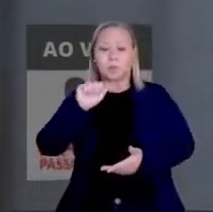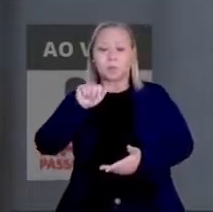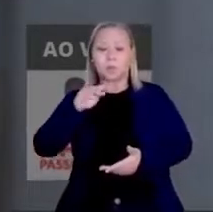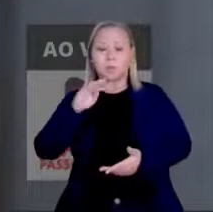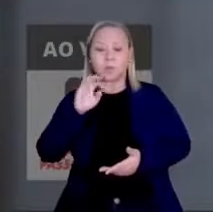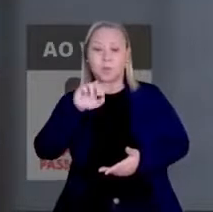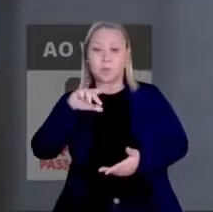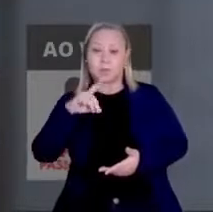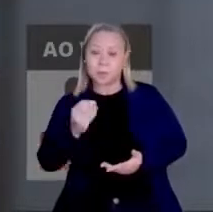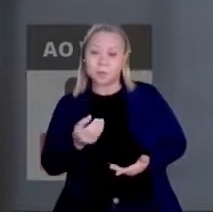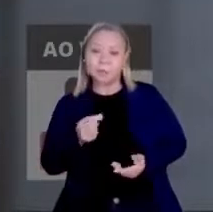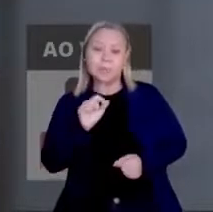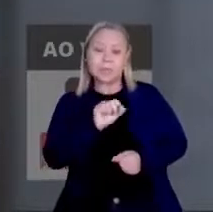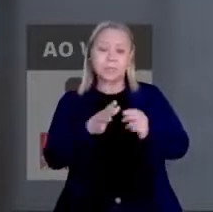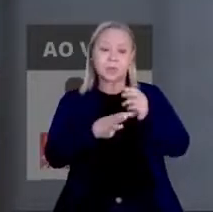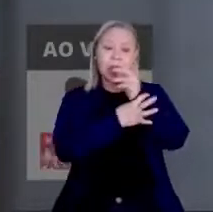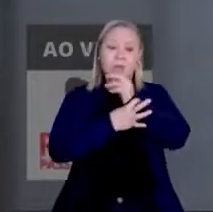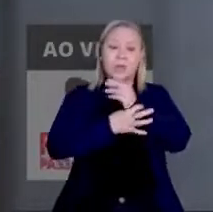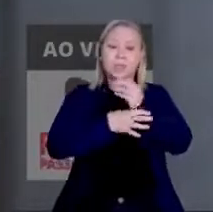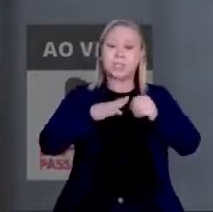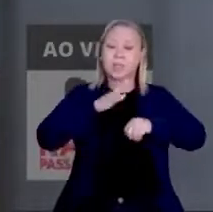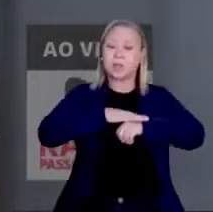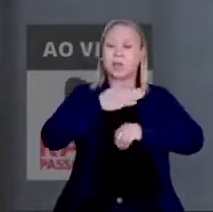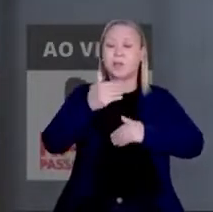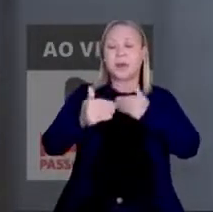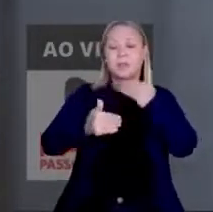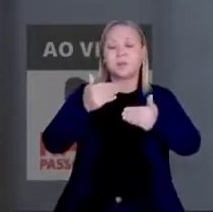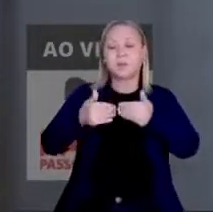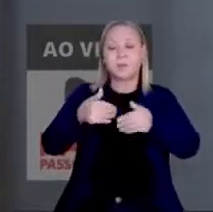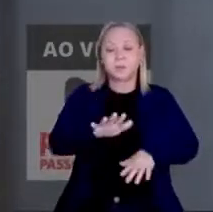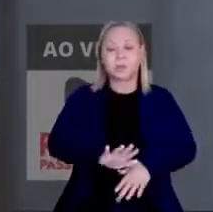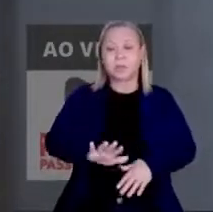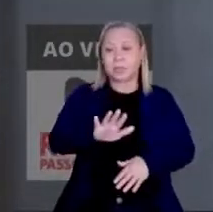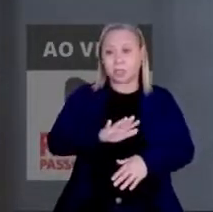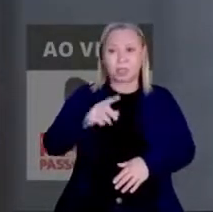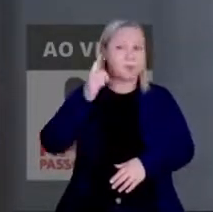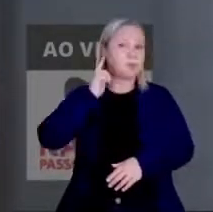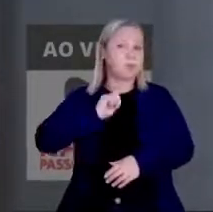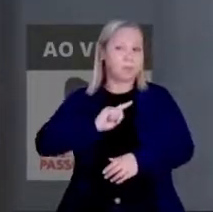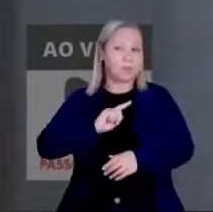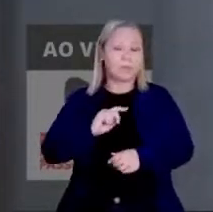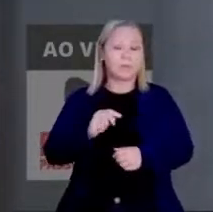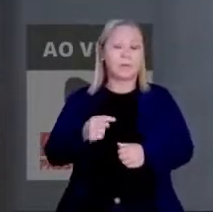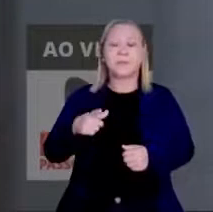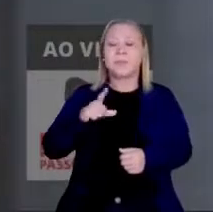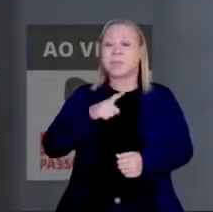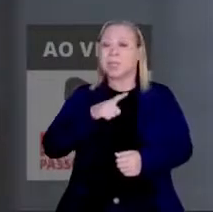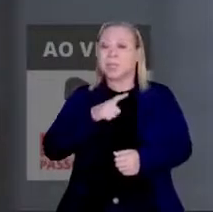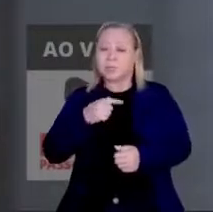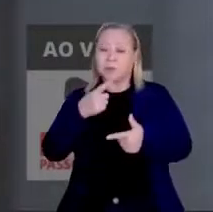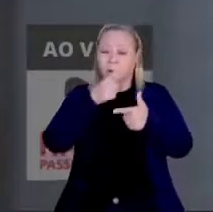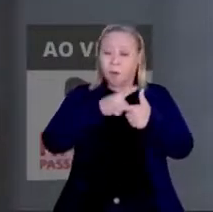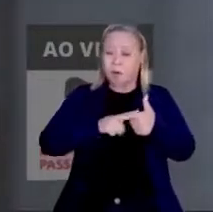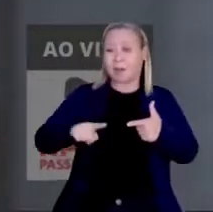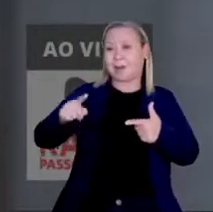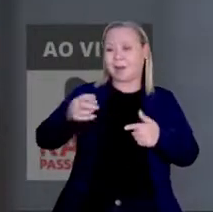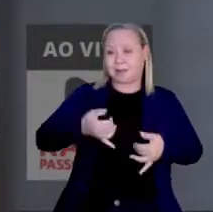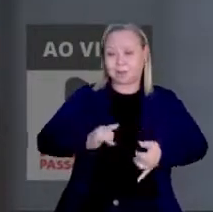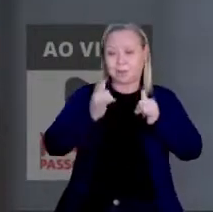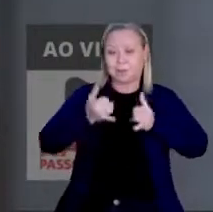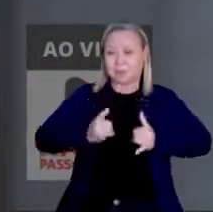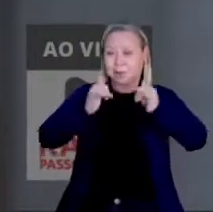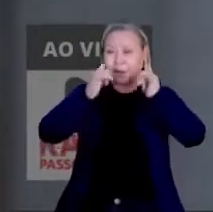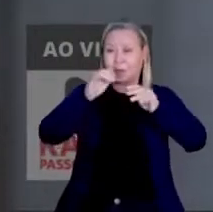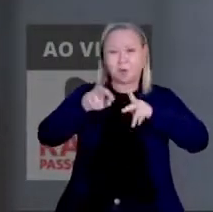O resultado disso será mais desemprego, o resultado disso será mais redução de salário, o resultado disso